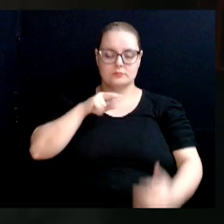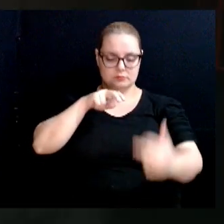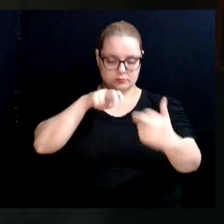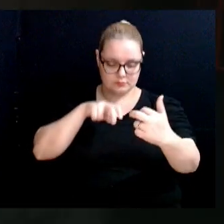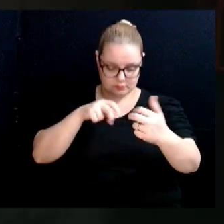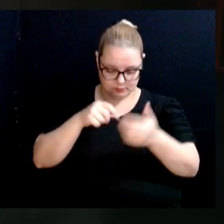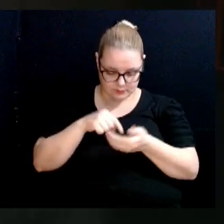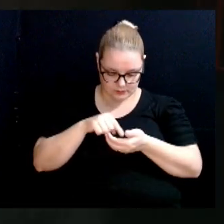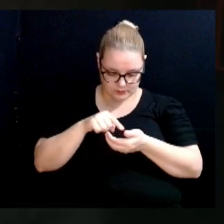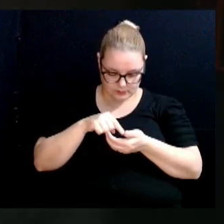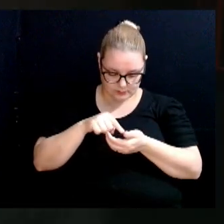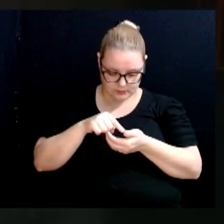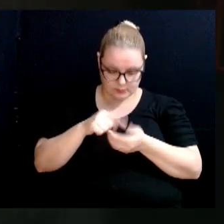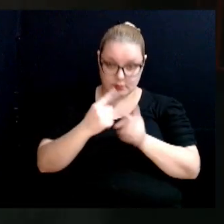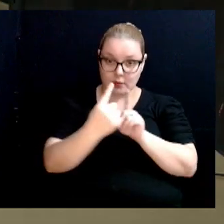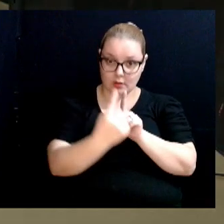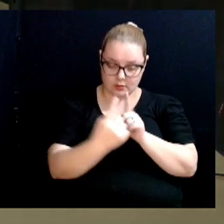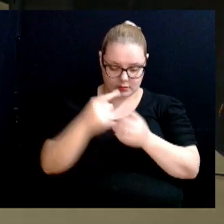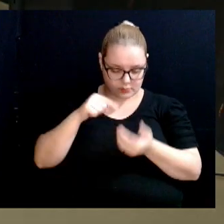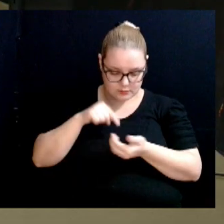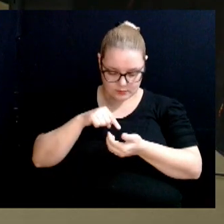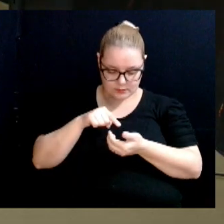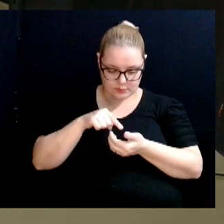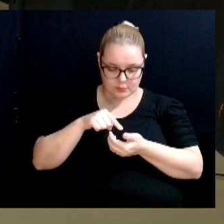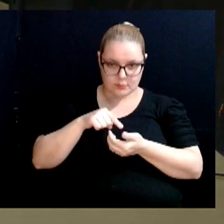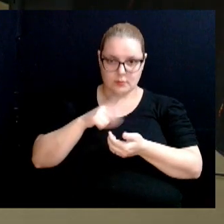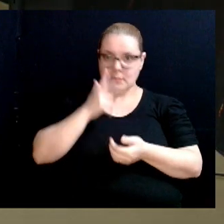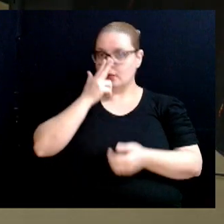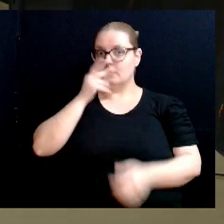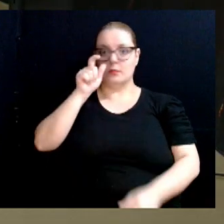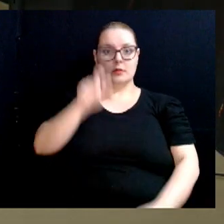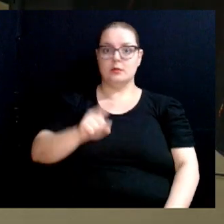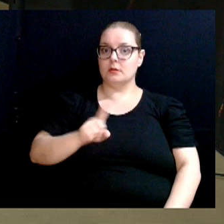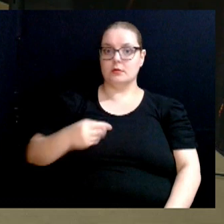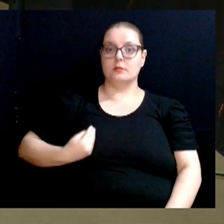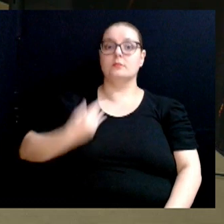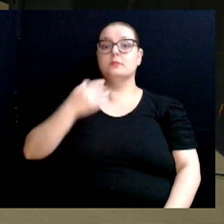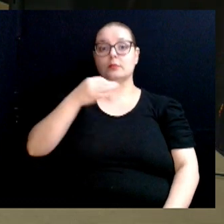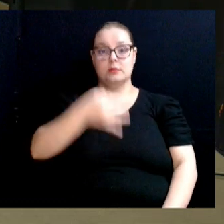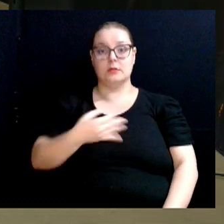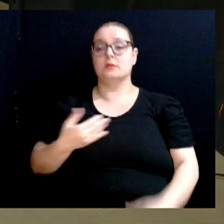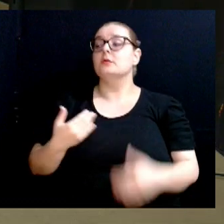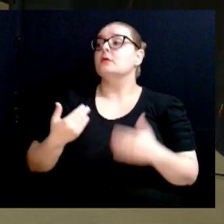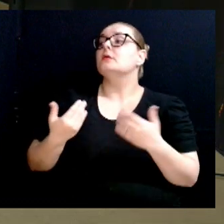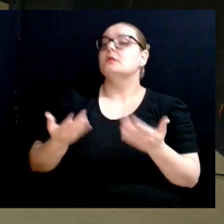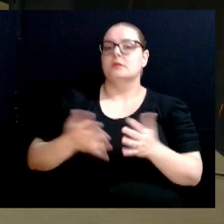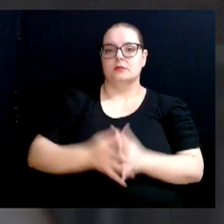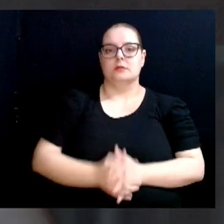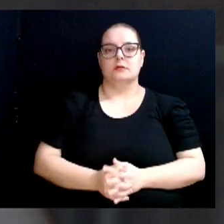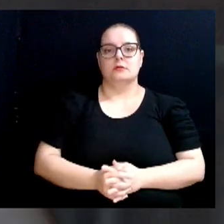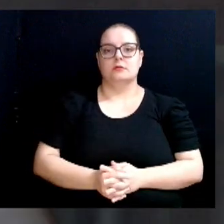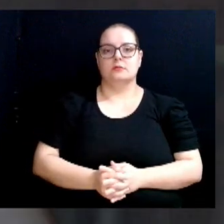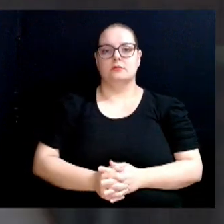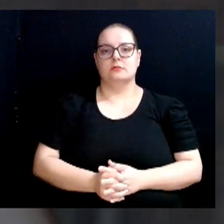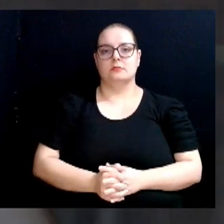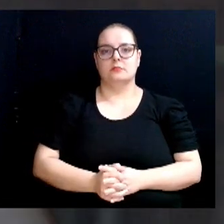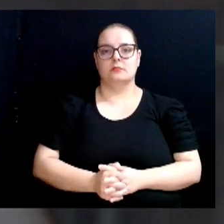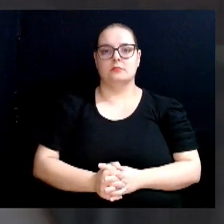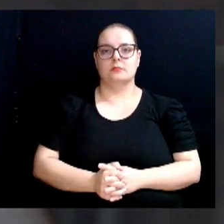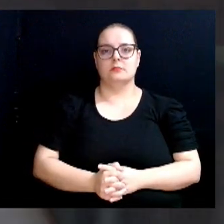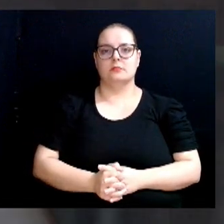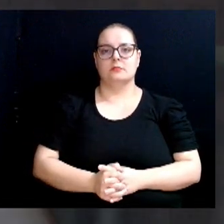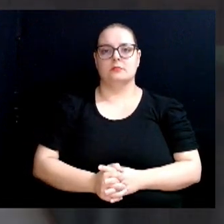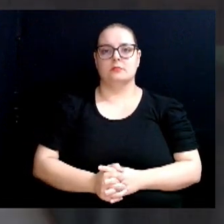celular como se o outro não estivesse ali. Exato. E aí? Eu fico pensando, tem uma caricatura